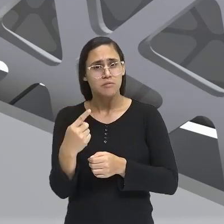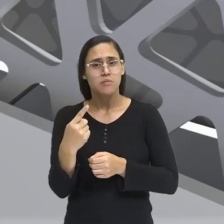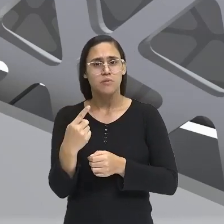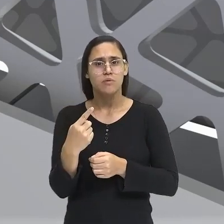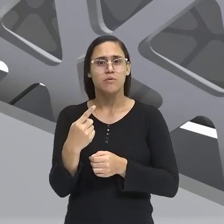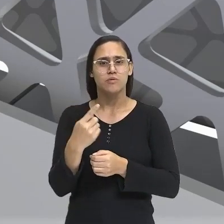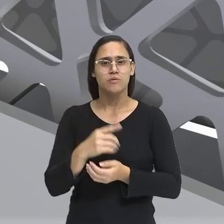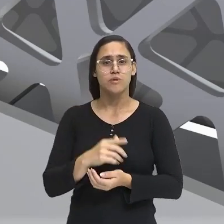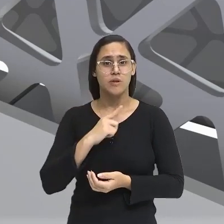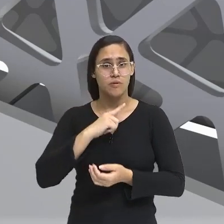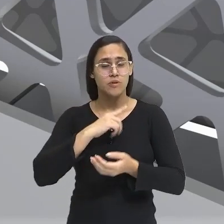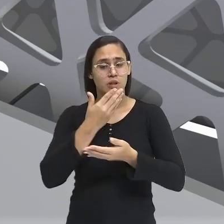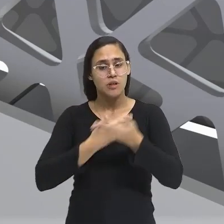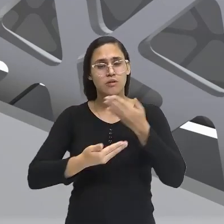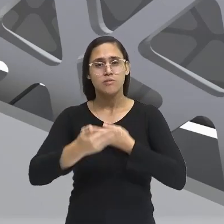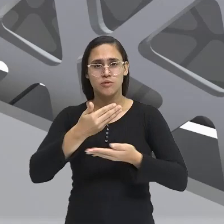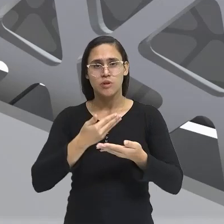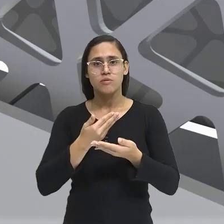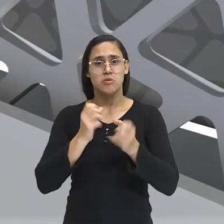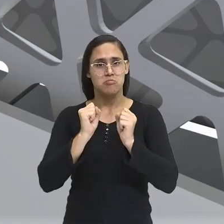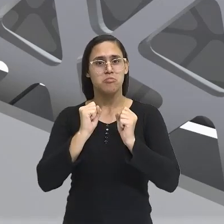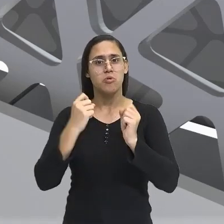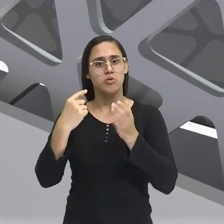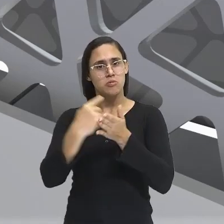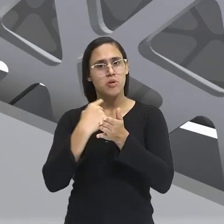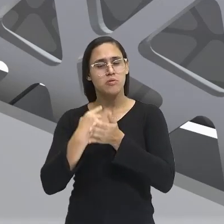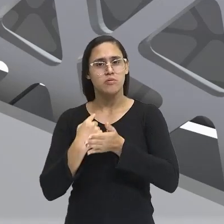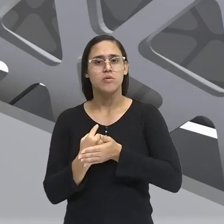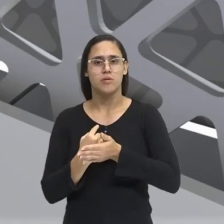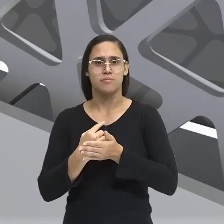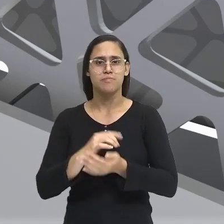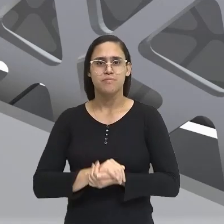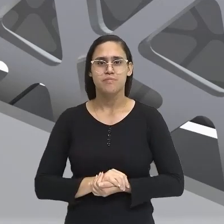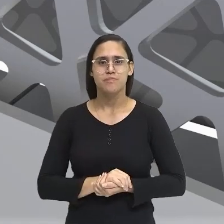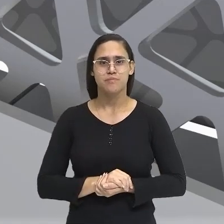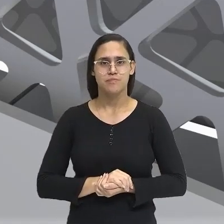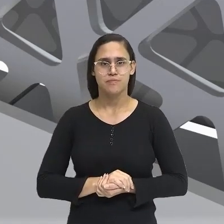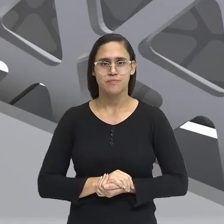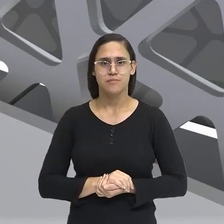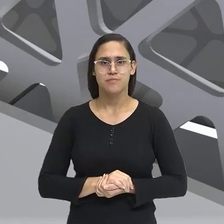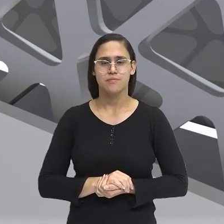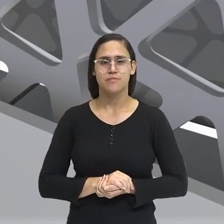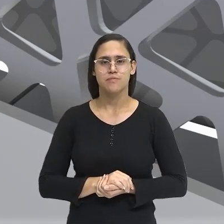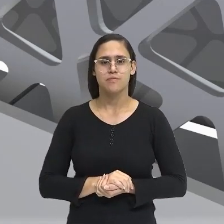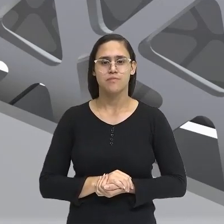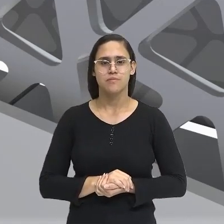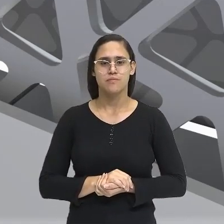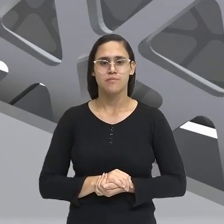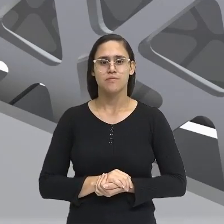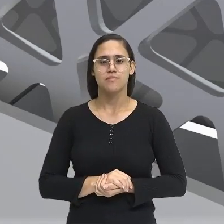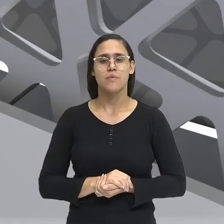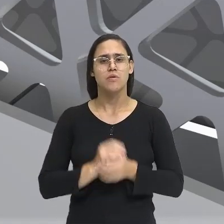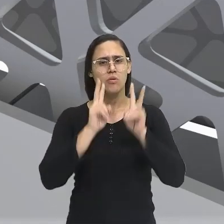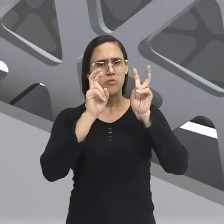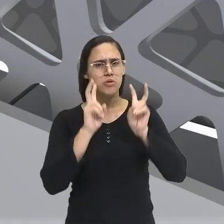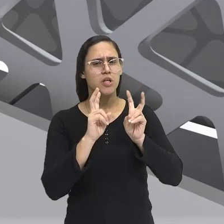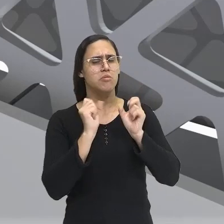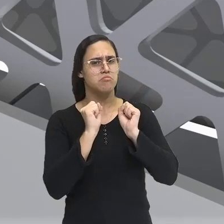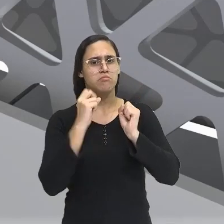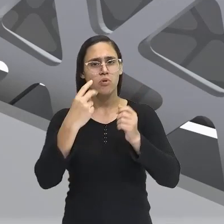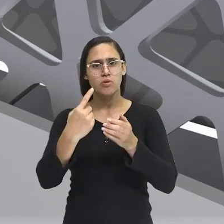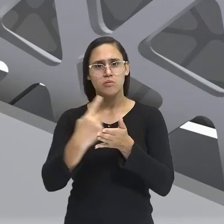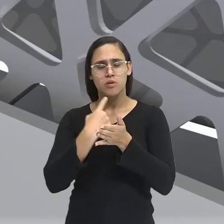momento, né, da nossa interação vocês possam tirar, né, aquilo que ainda vocês têm dúvida quanto aos assuntos, tá